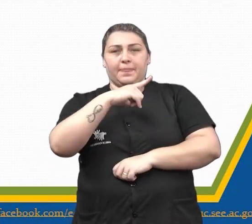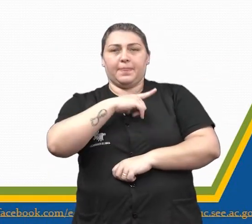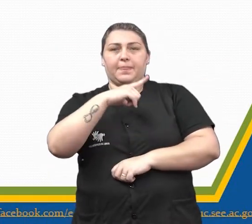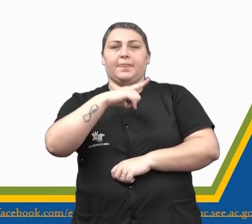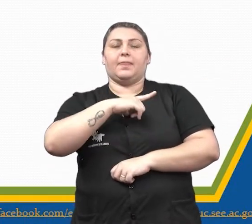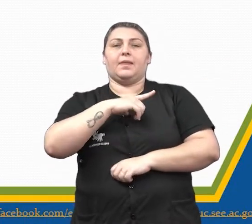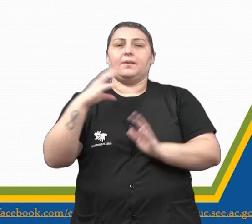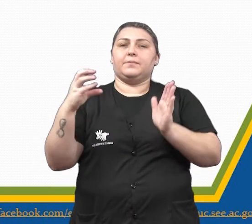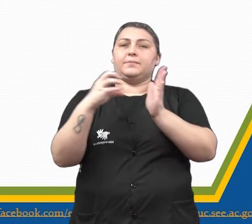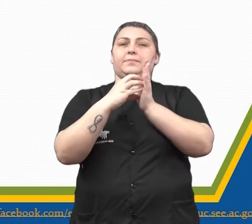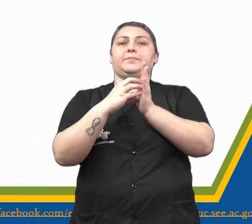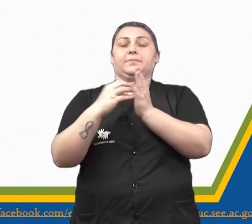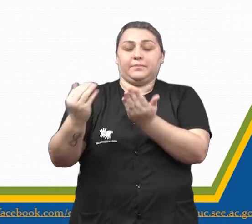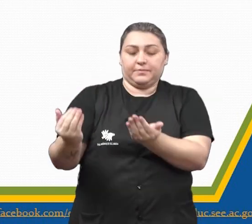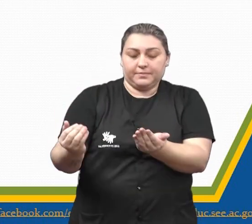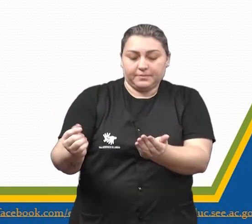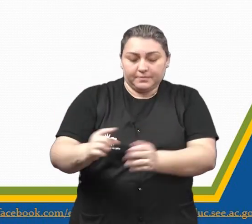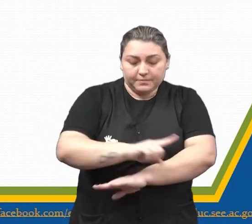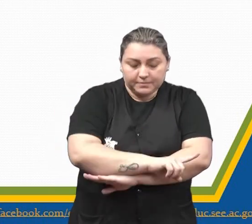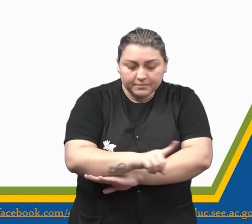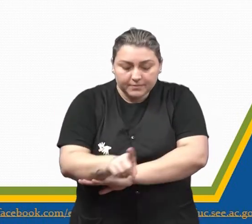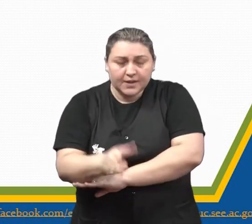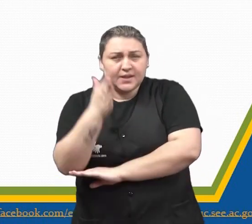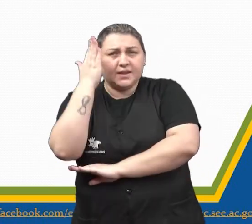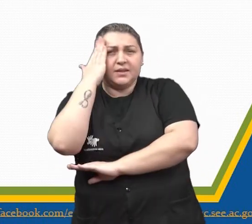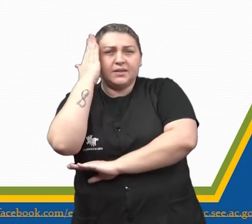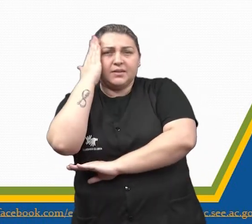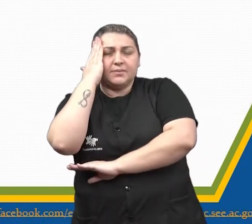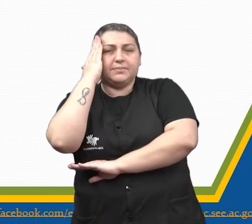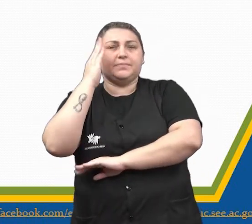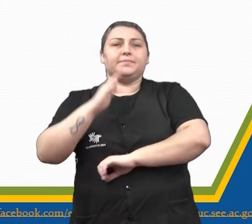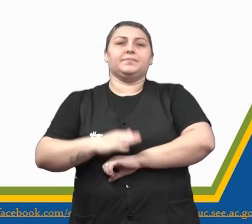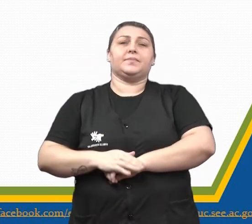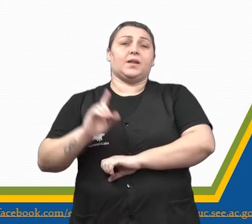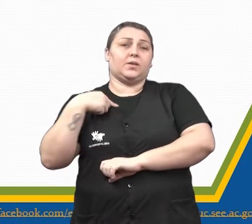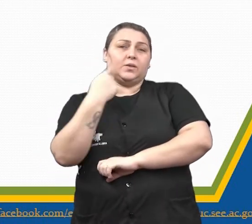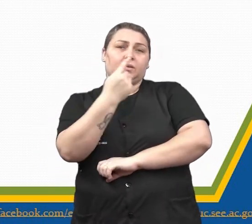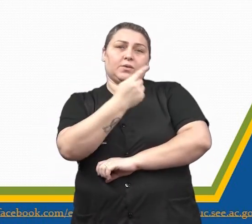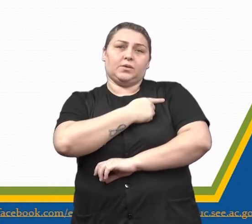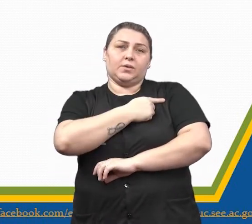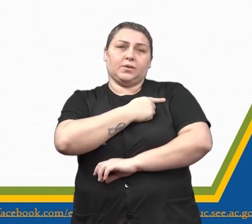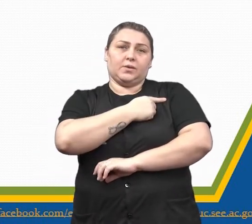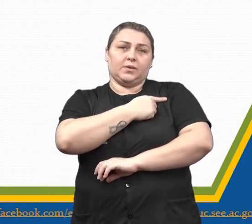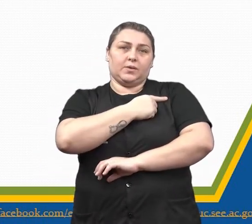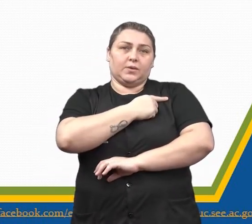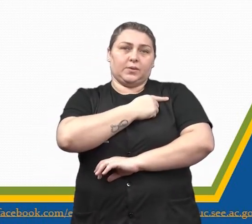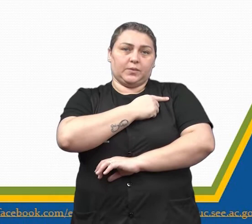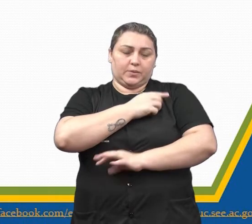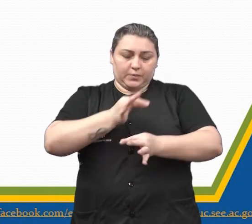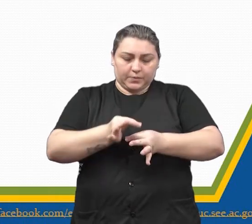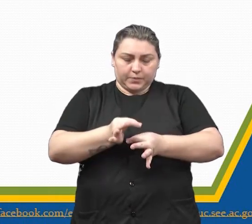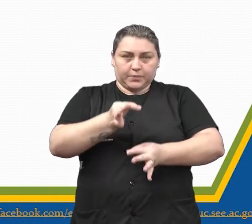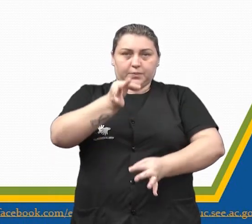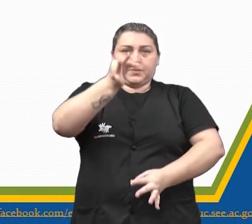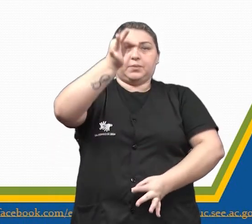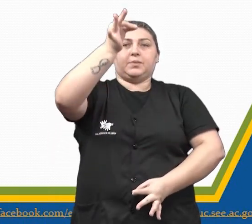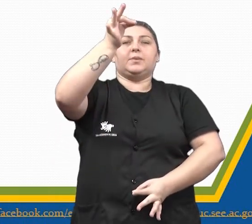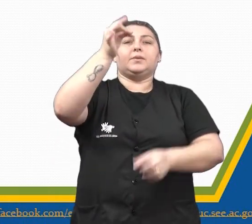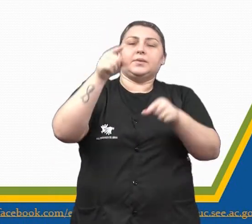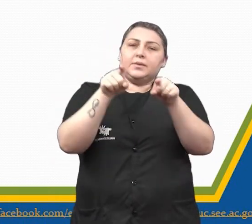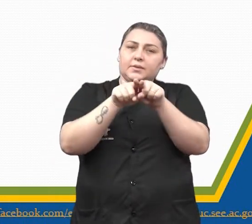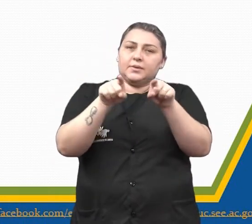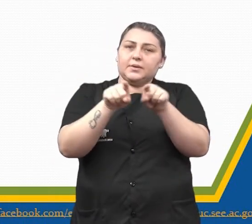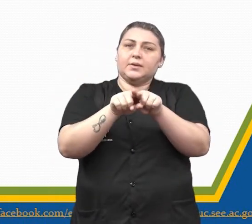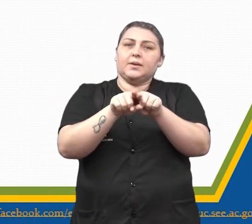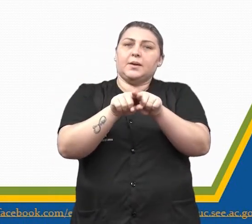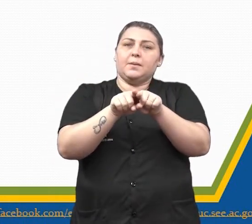outro tipo de balança que serve tanto para saber quanto nós medimos em comprimento, como também